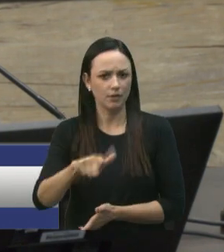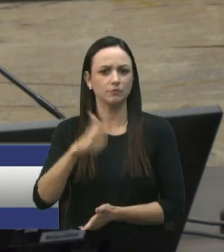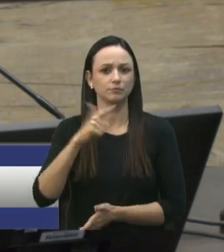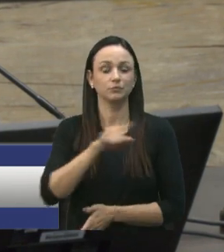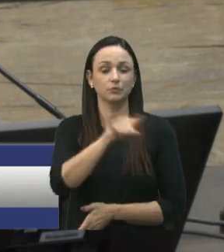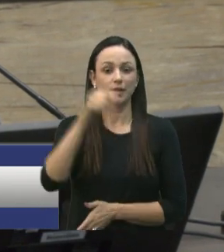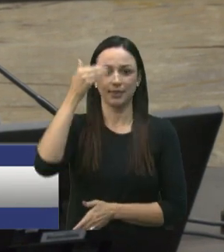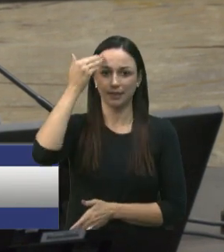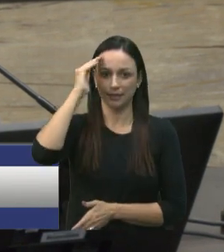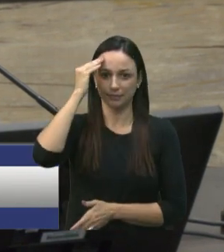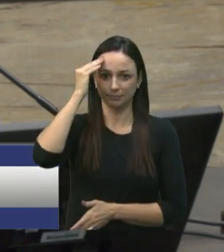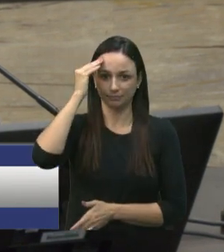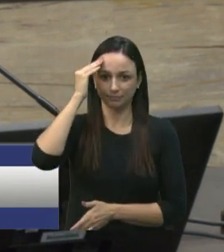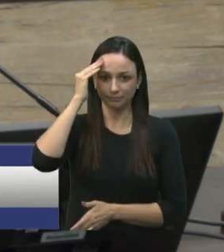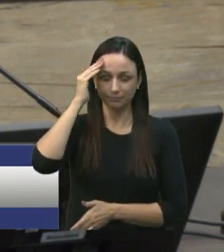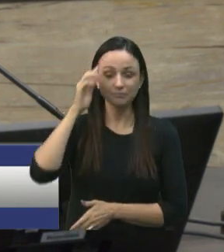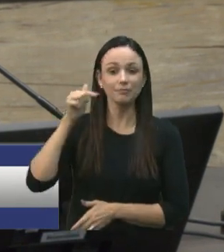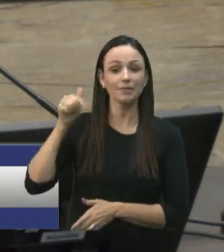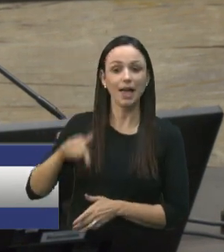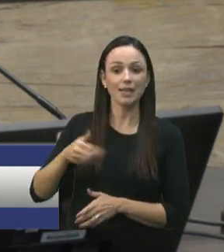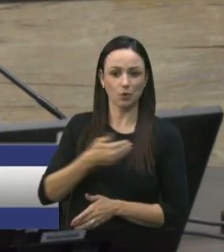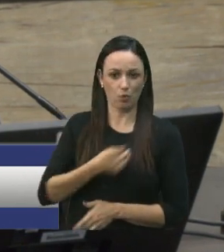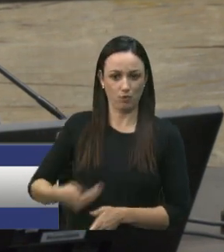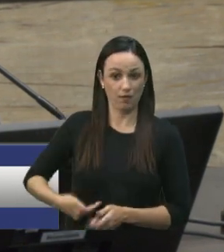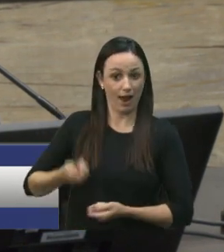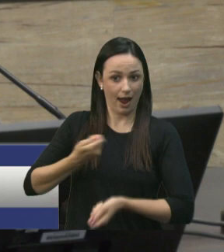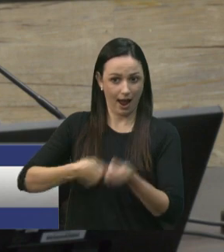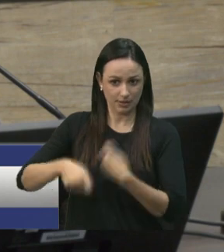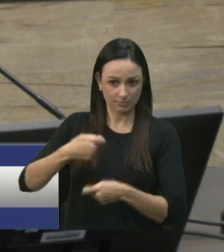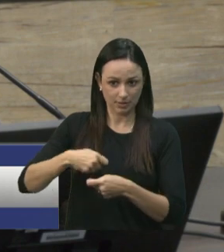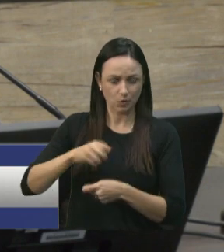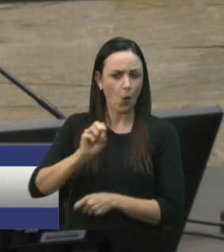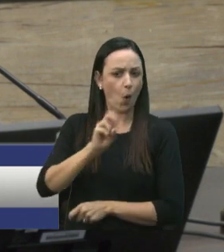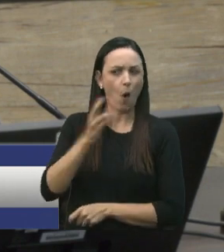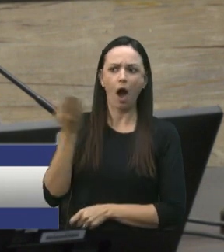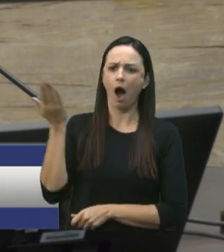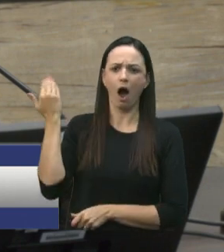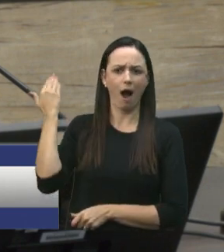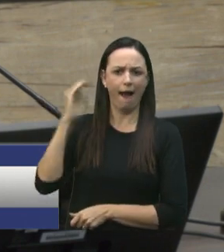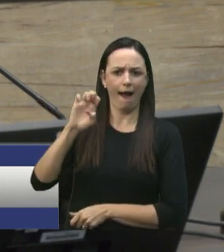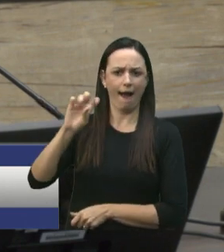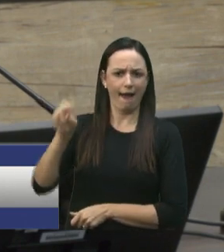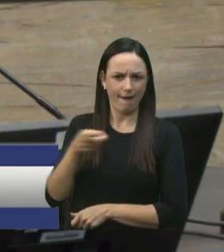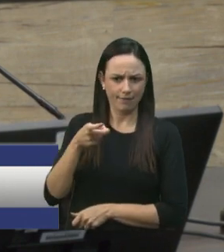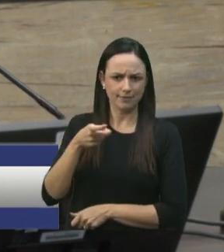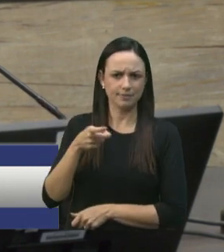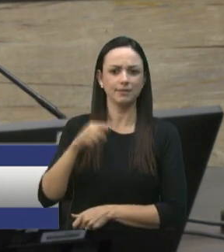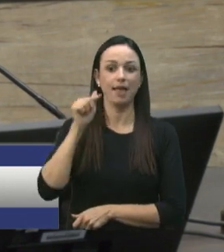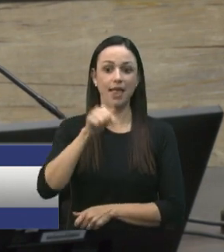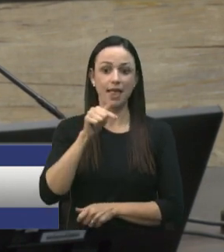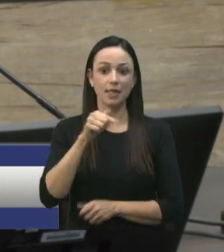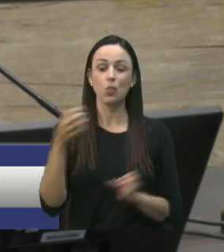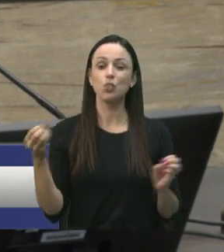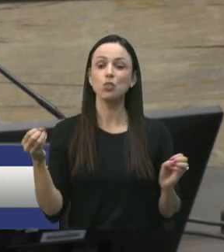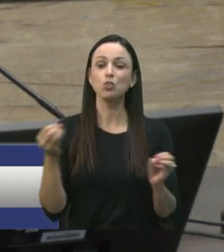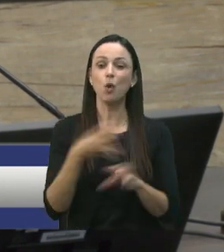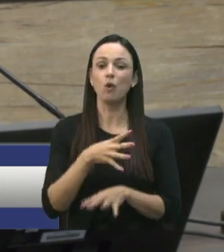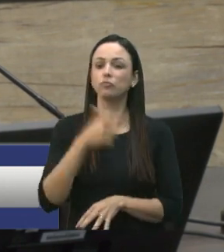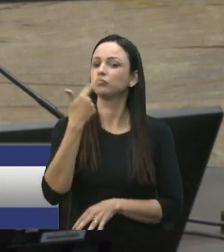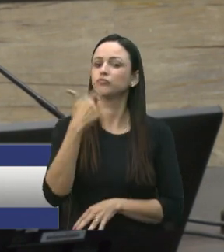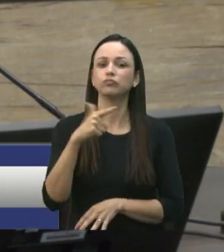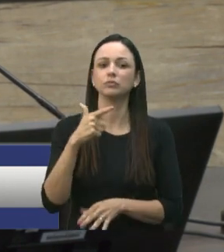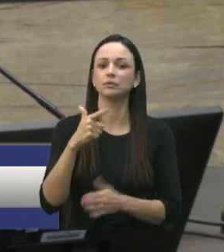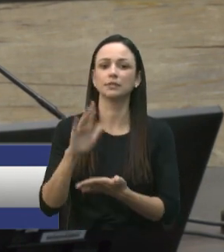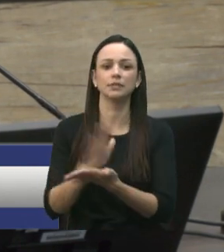entenderem. Esta administração, ou administrações anteriores, diante deste modelo novo, não